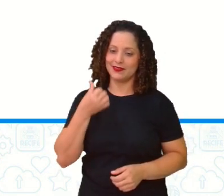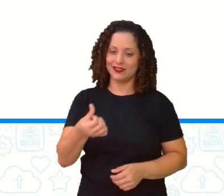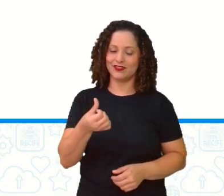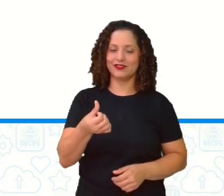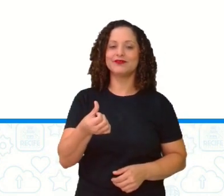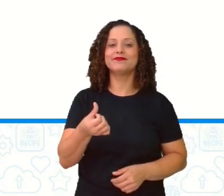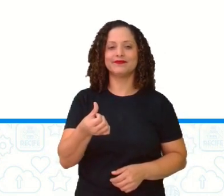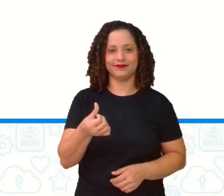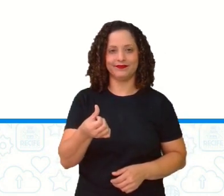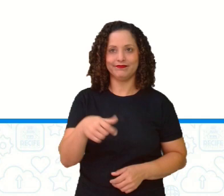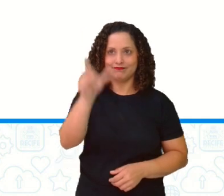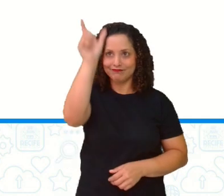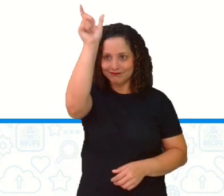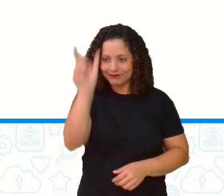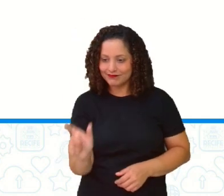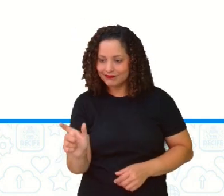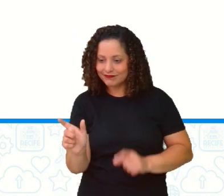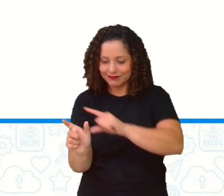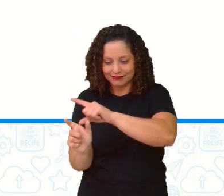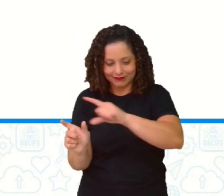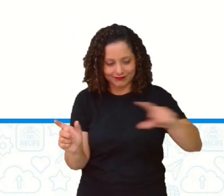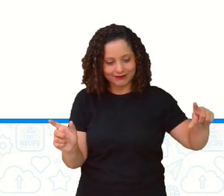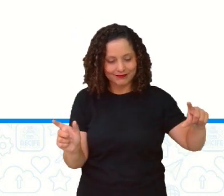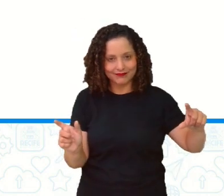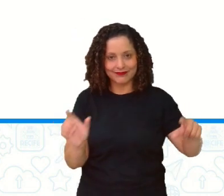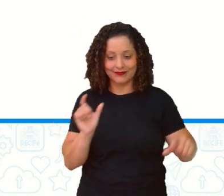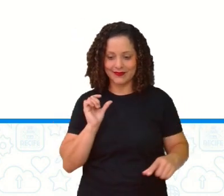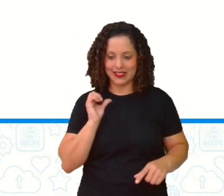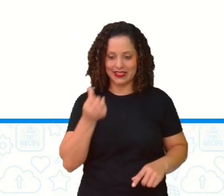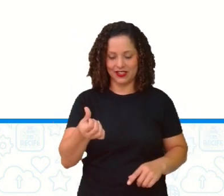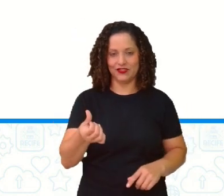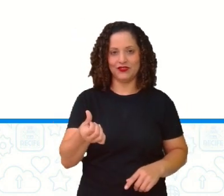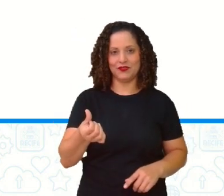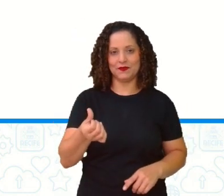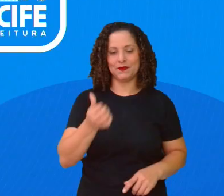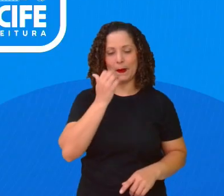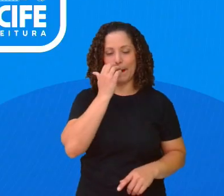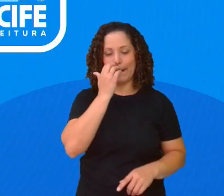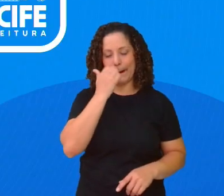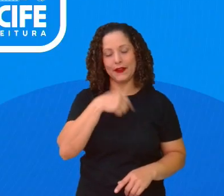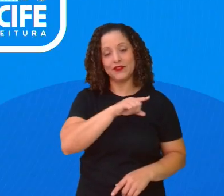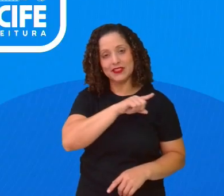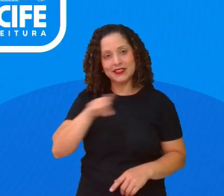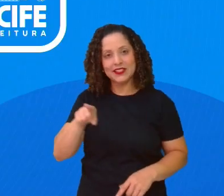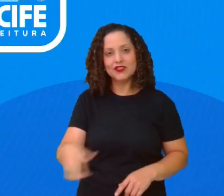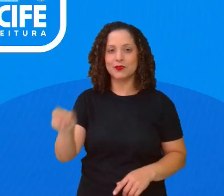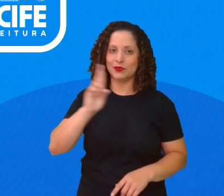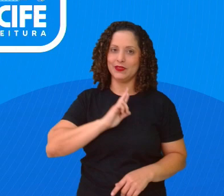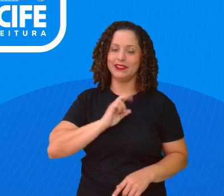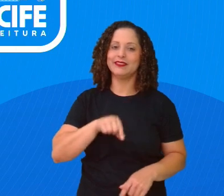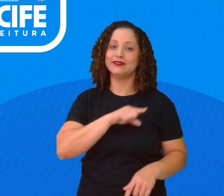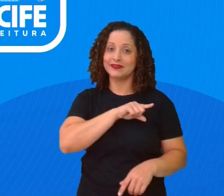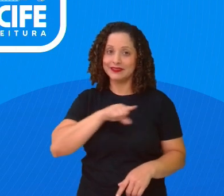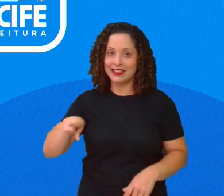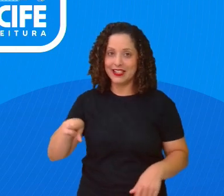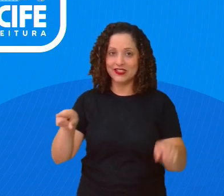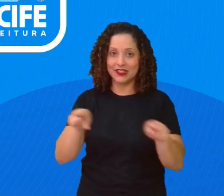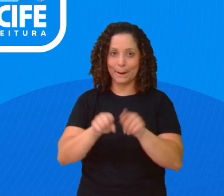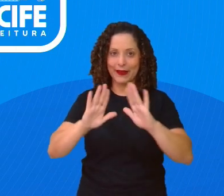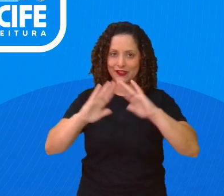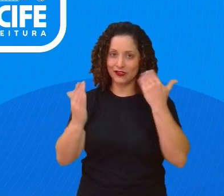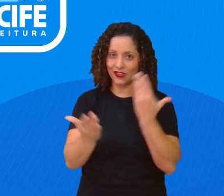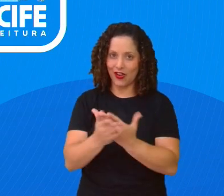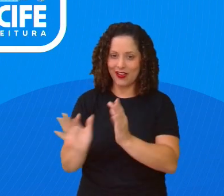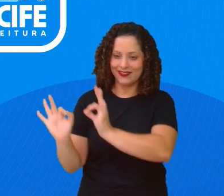Exatamente 6. Tenho certeza que vocês já responderam aí em casa. E todos que estão na escola, né, nos